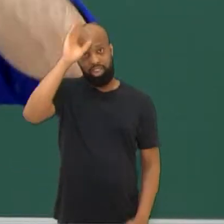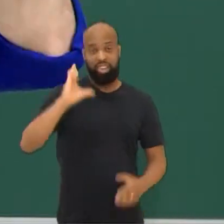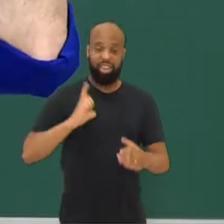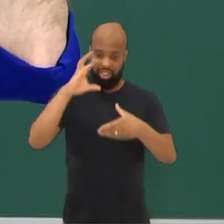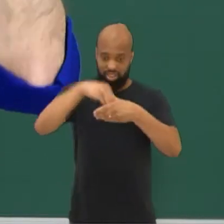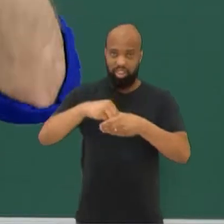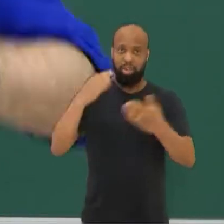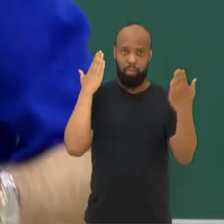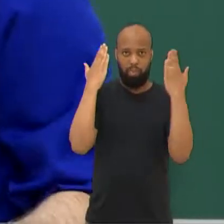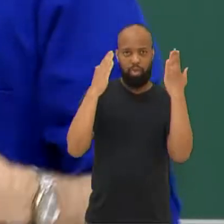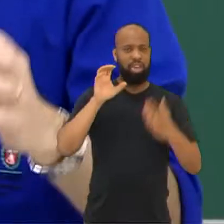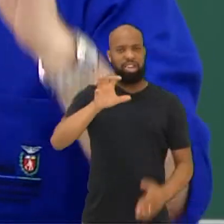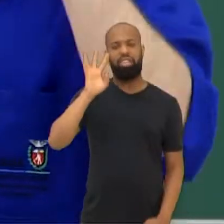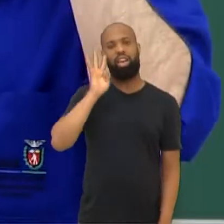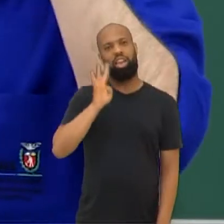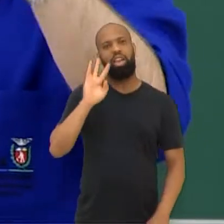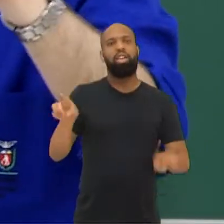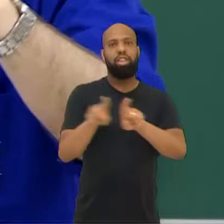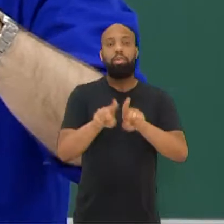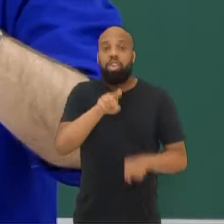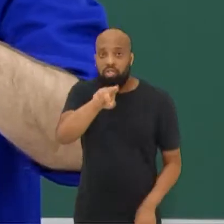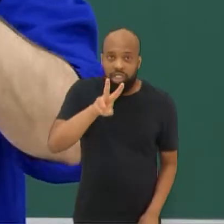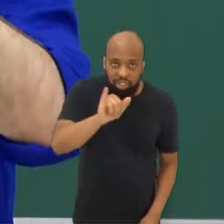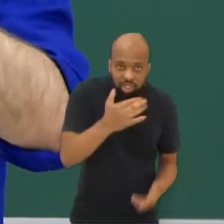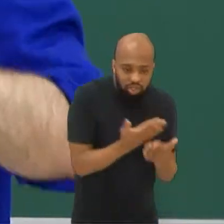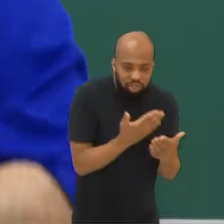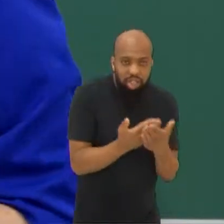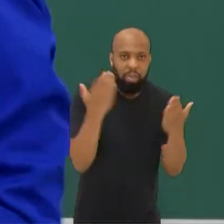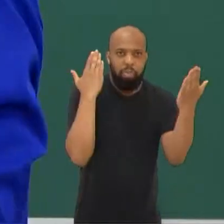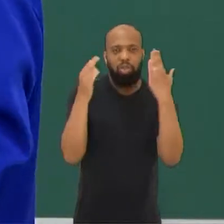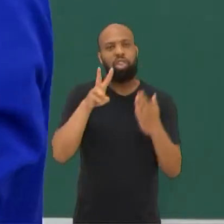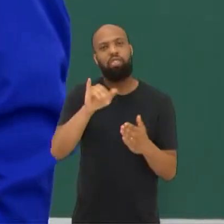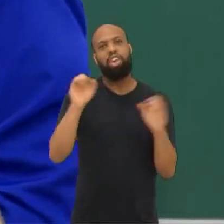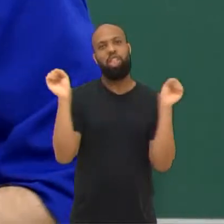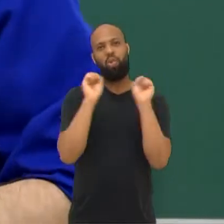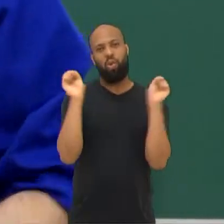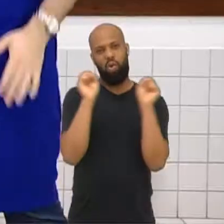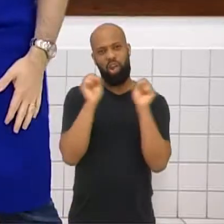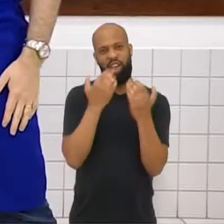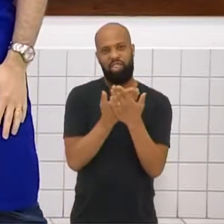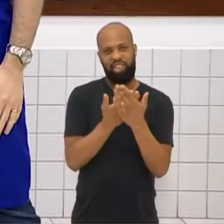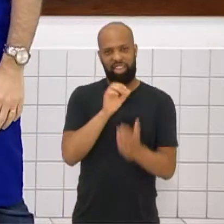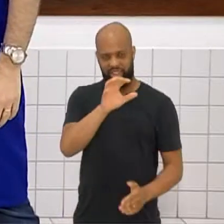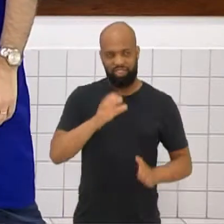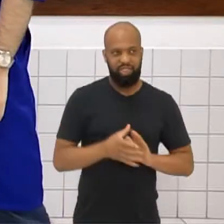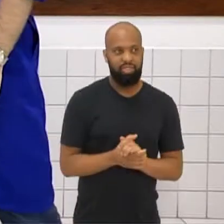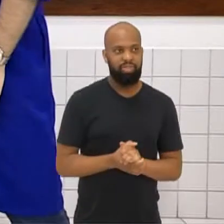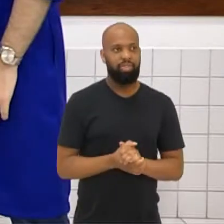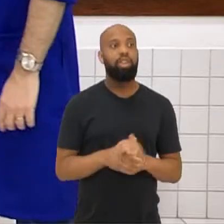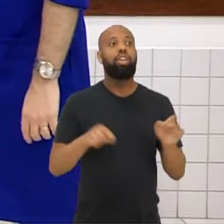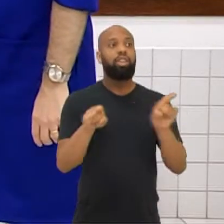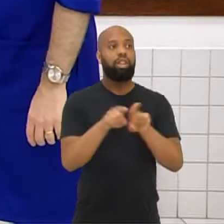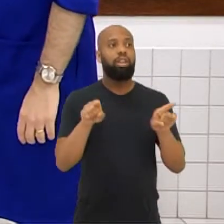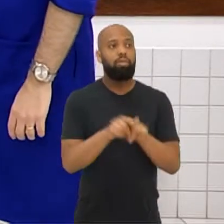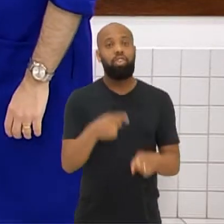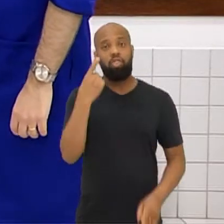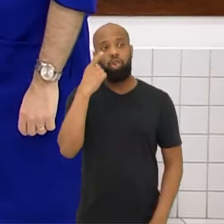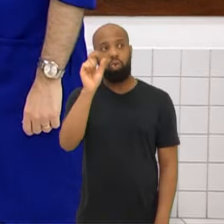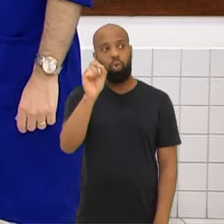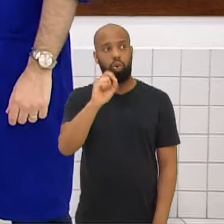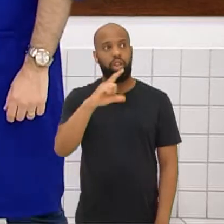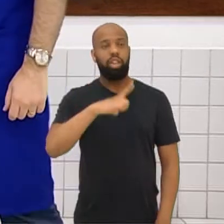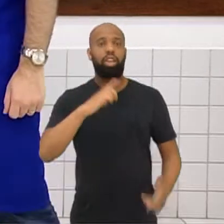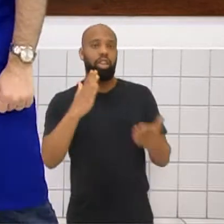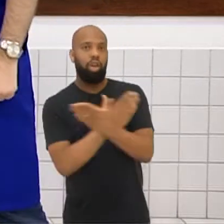psicologia, isso é muito legal, tá? Quem for fazer psicologia depois vai adorar essa teoria, tá? E aí nós vemos que, de certa forma,